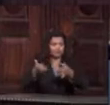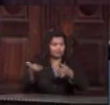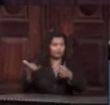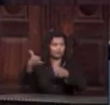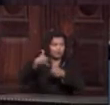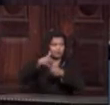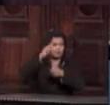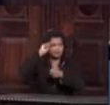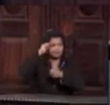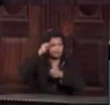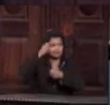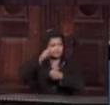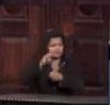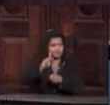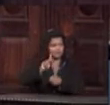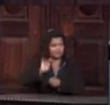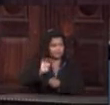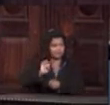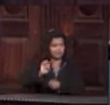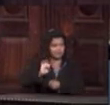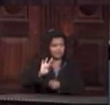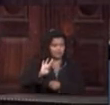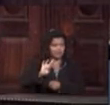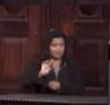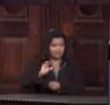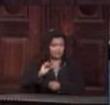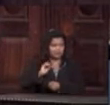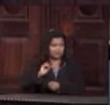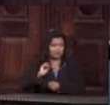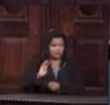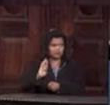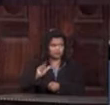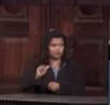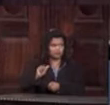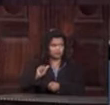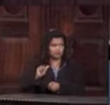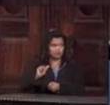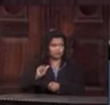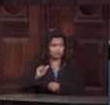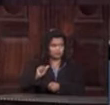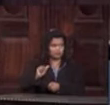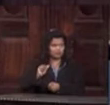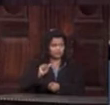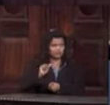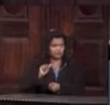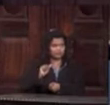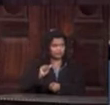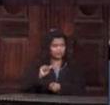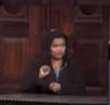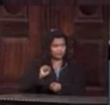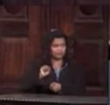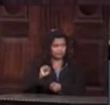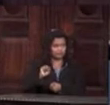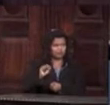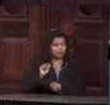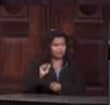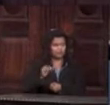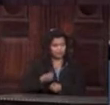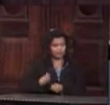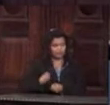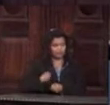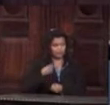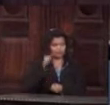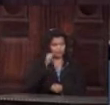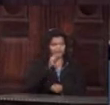e que hoje contou com a presença para prestar o seu depoimento para ser ouvido ser